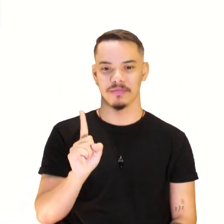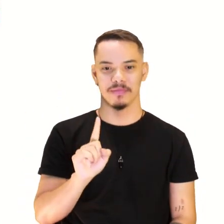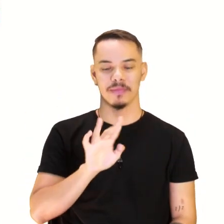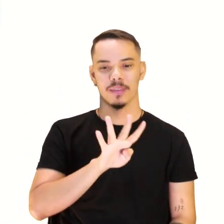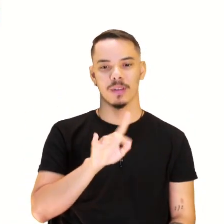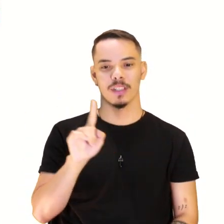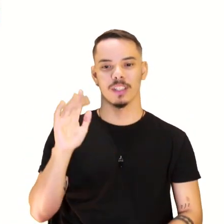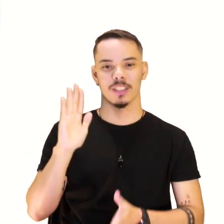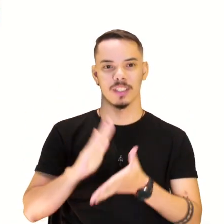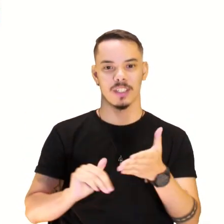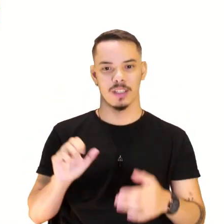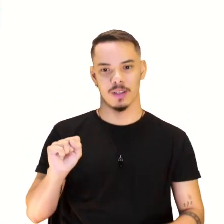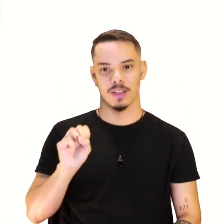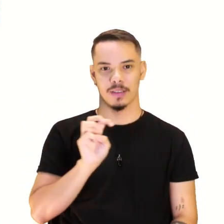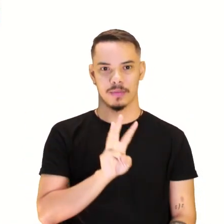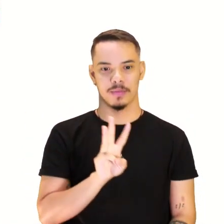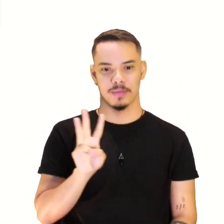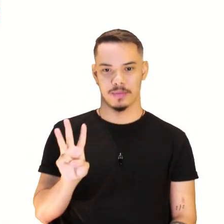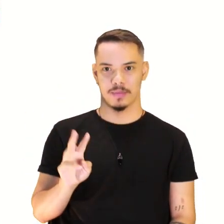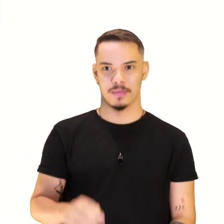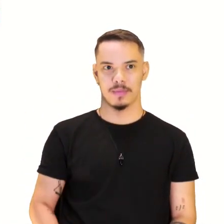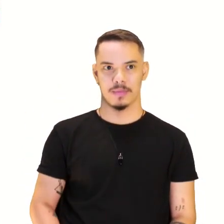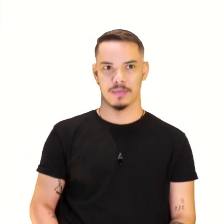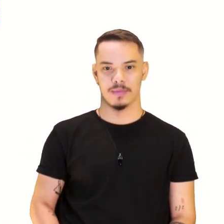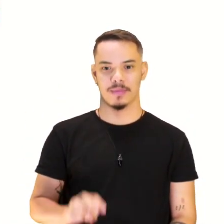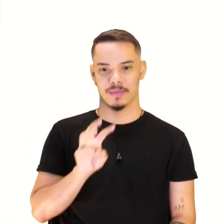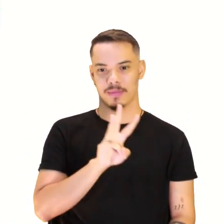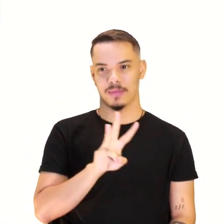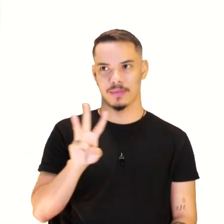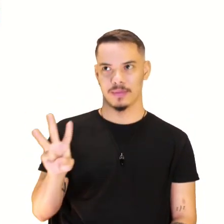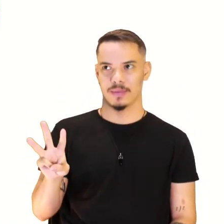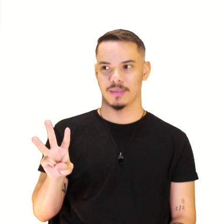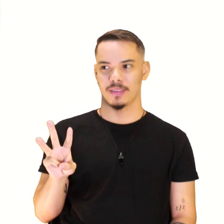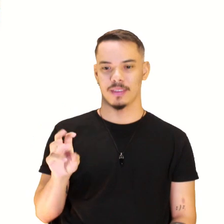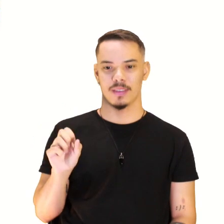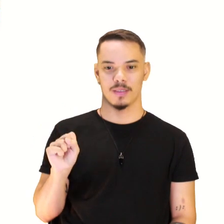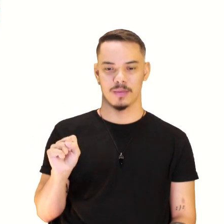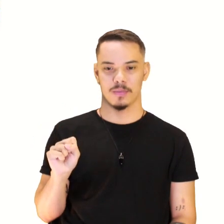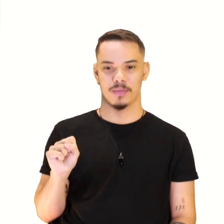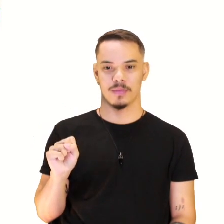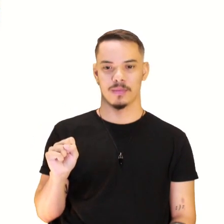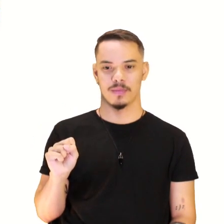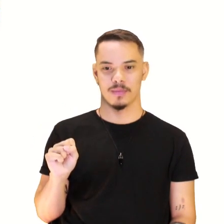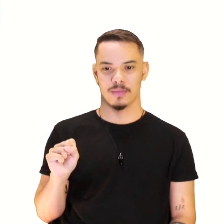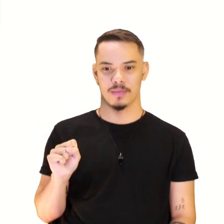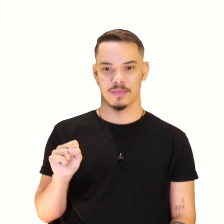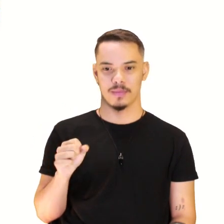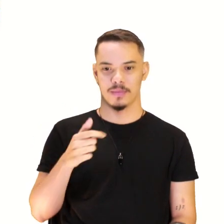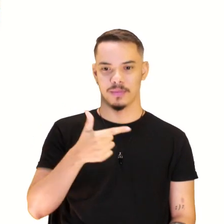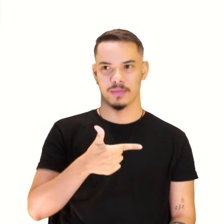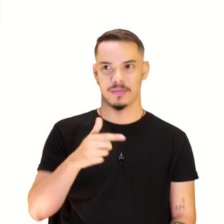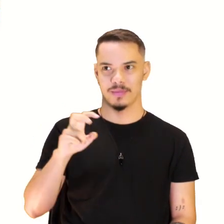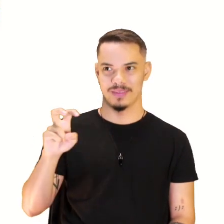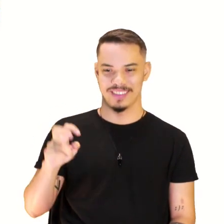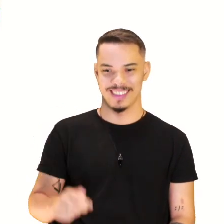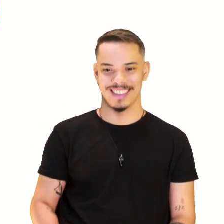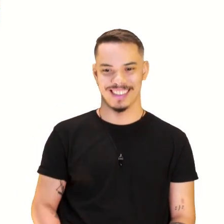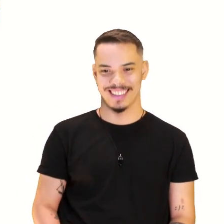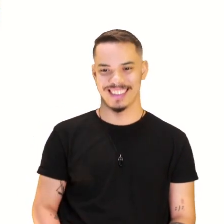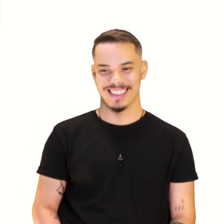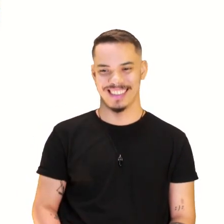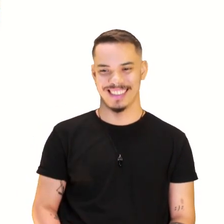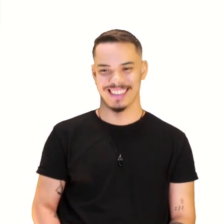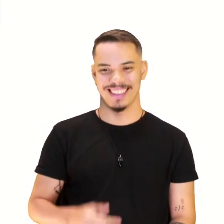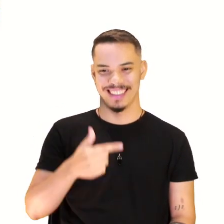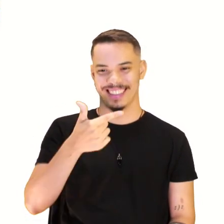tira 8. 33. 33 tira 8. 33 tira 8, fica 25. 25